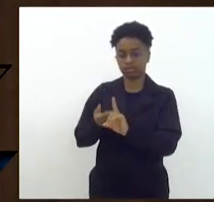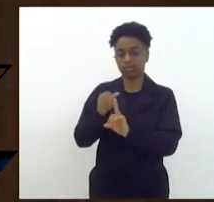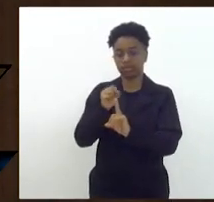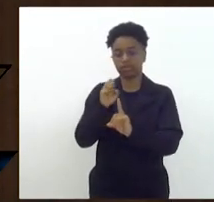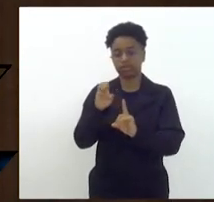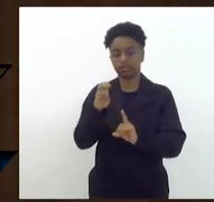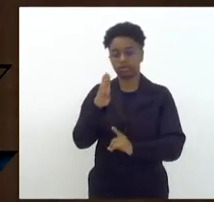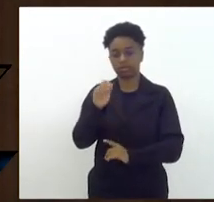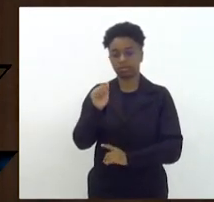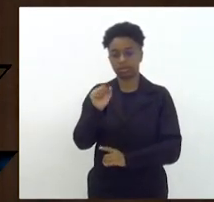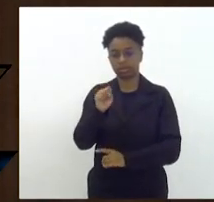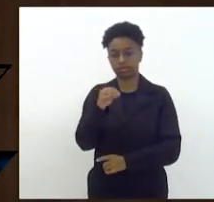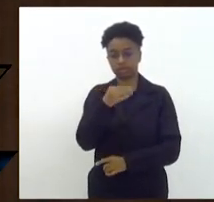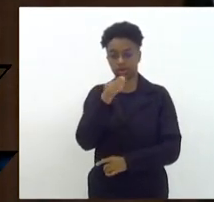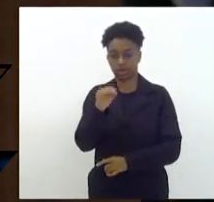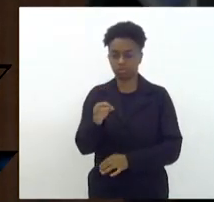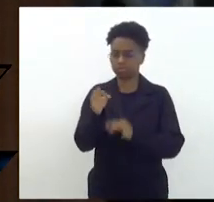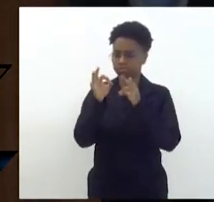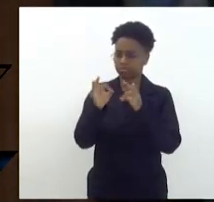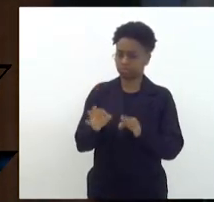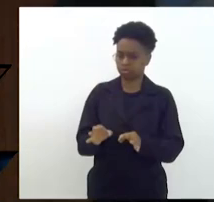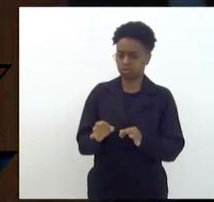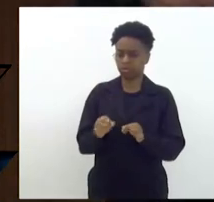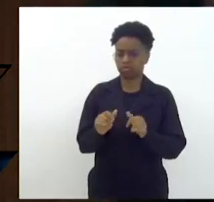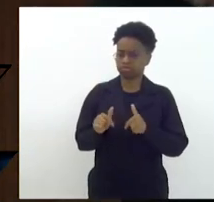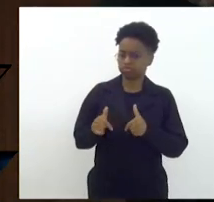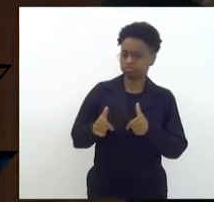pessoa íntegronesta competente